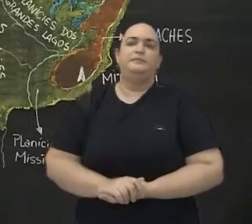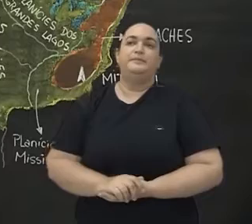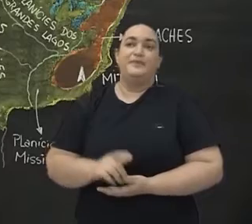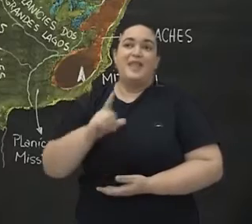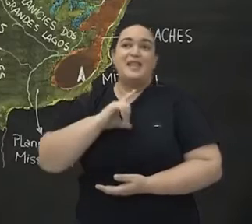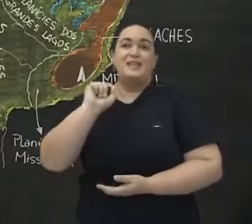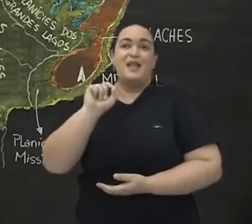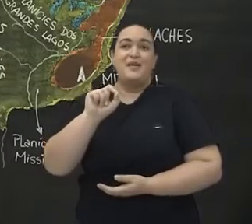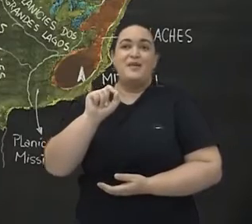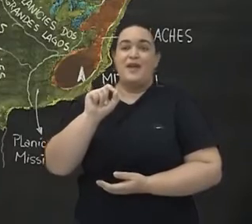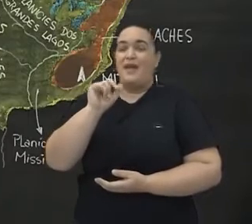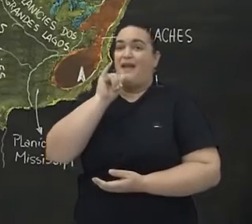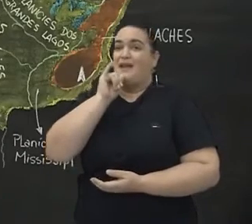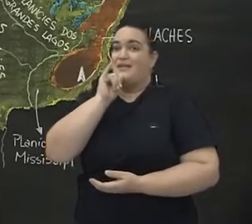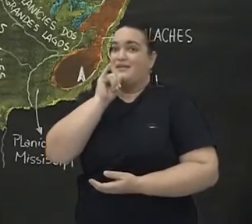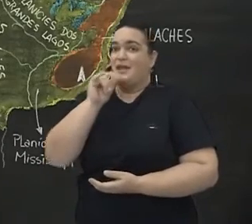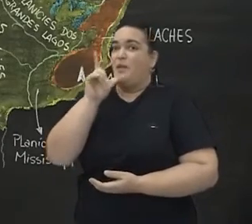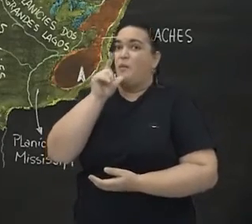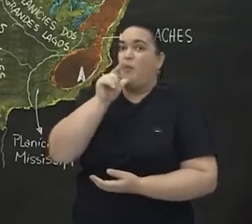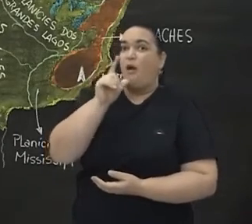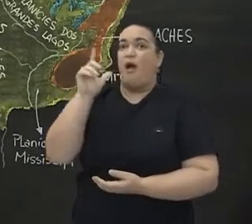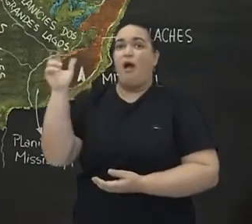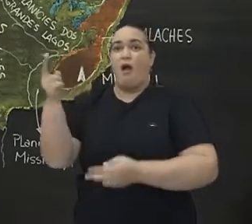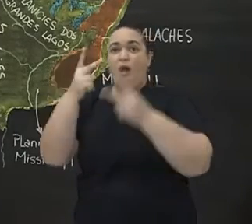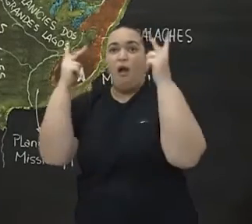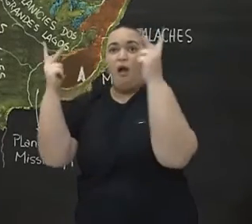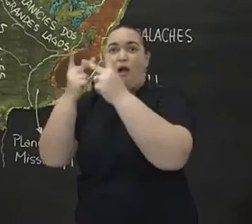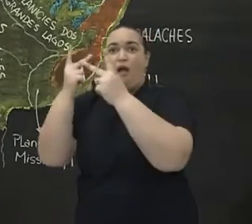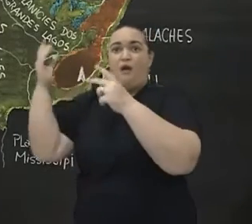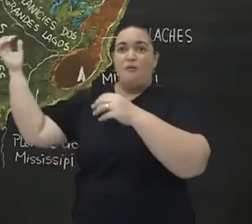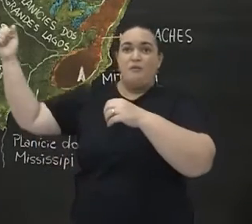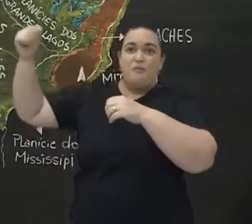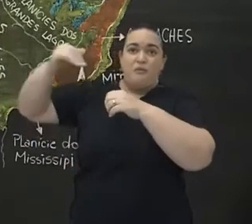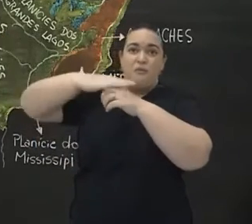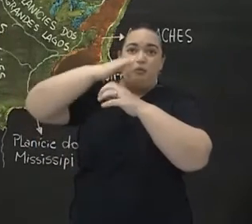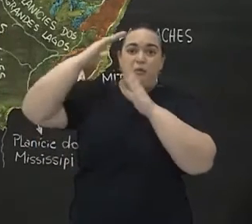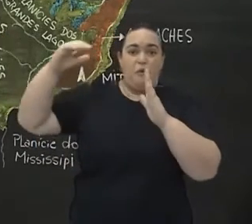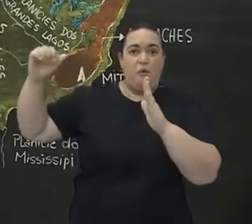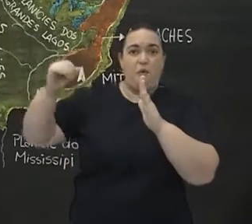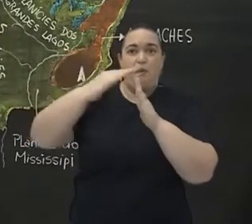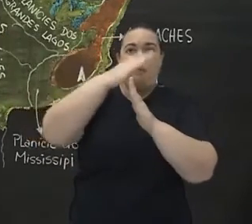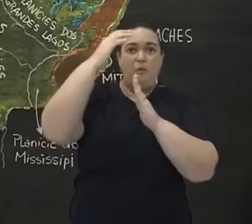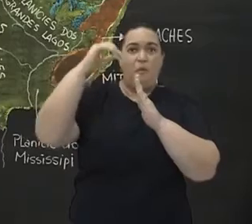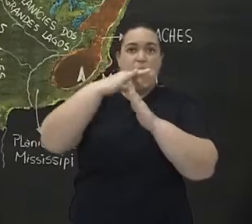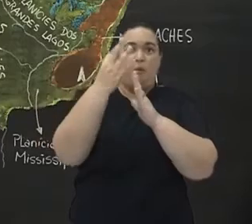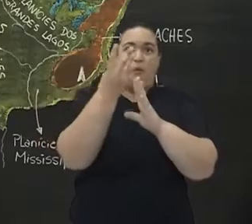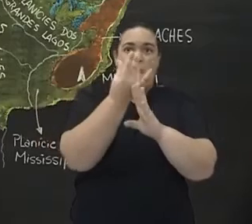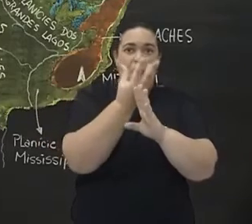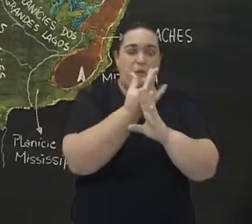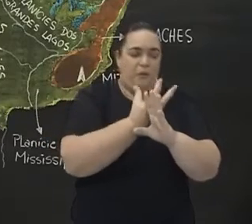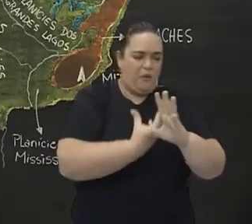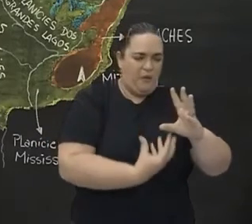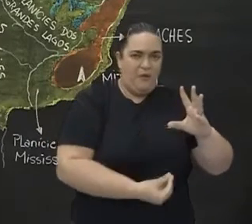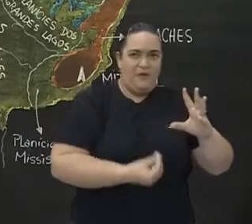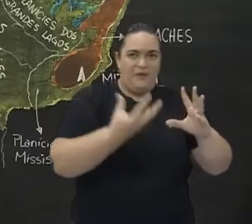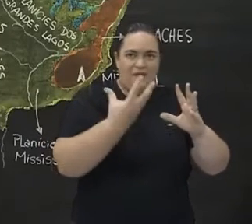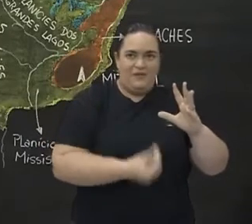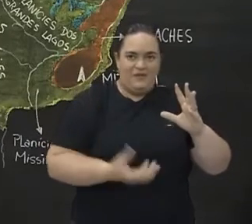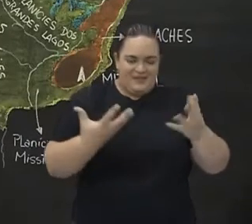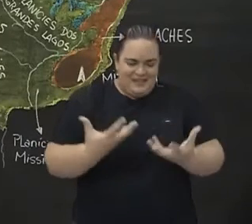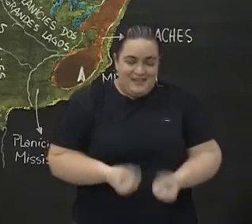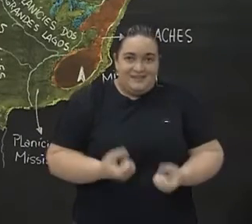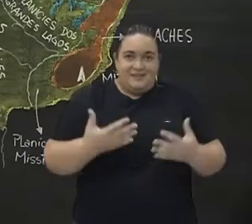de sedimentos de todas as montanhas e partes altas aqui, dando origem à formação de combustíveis